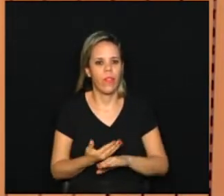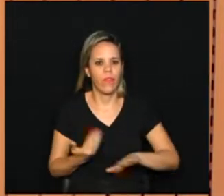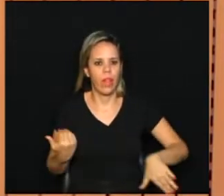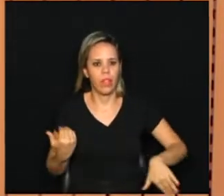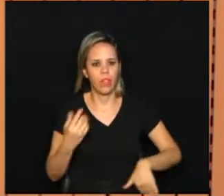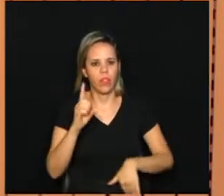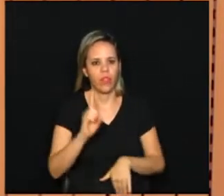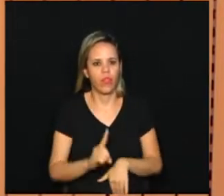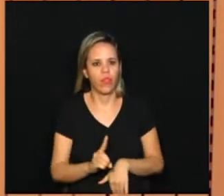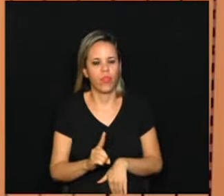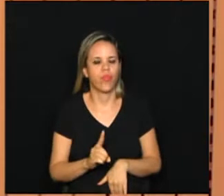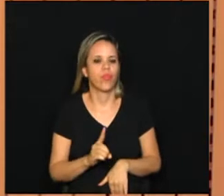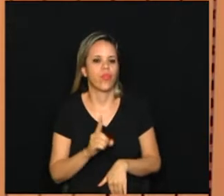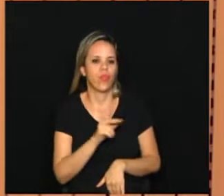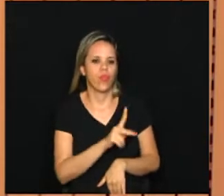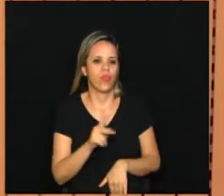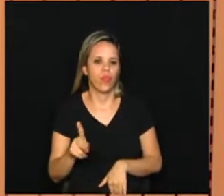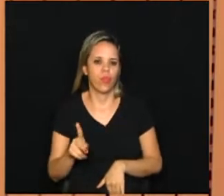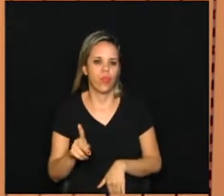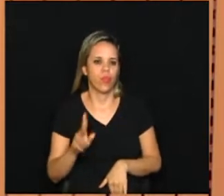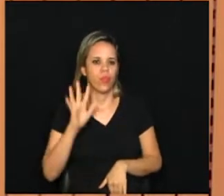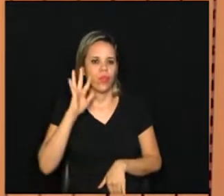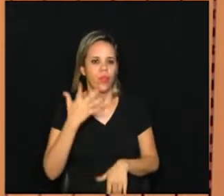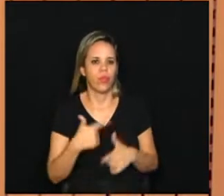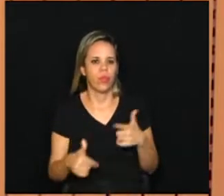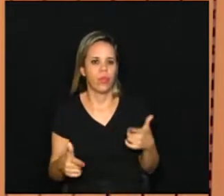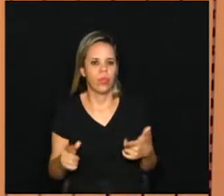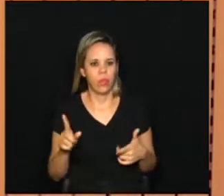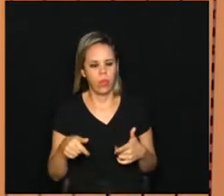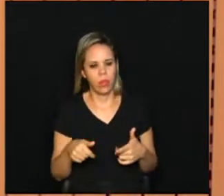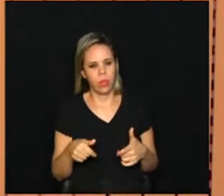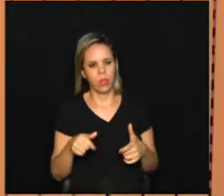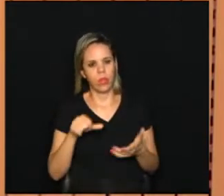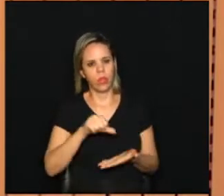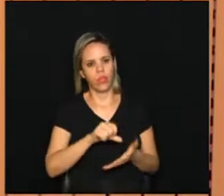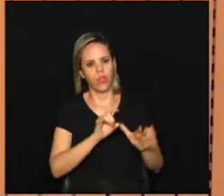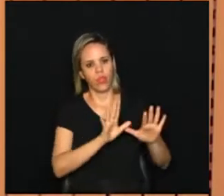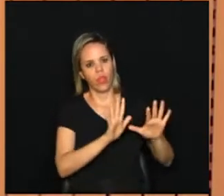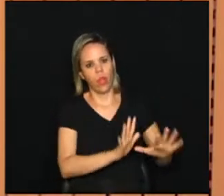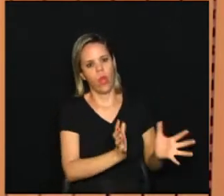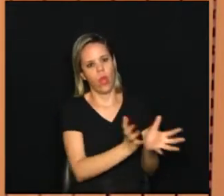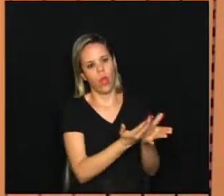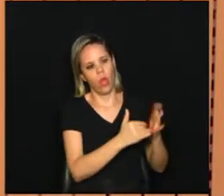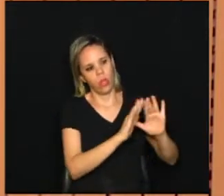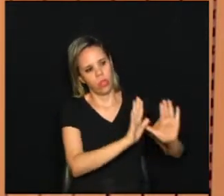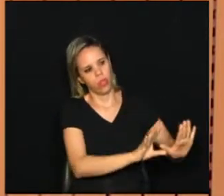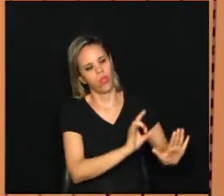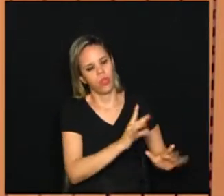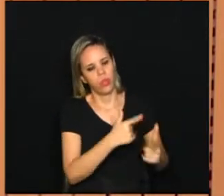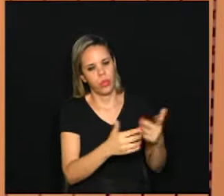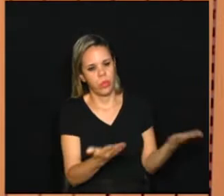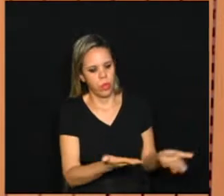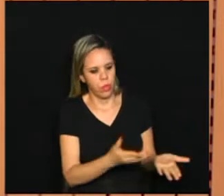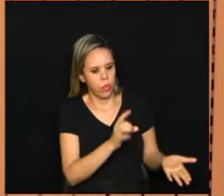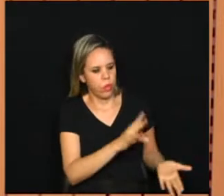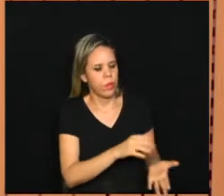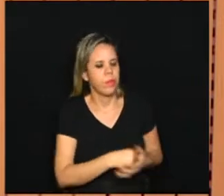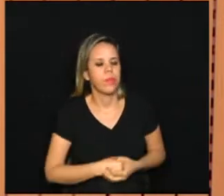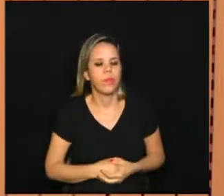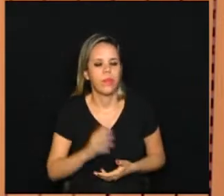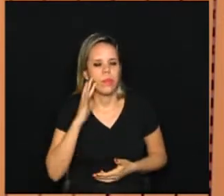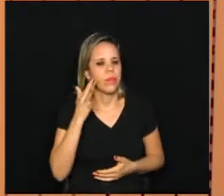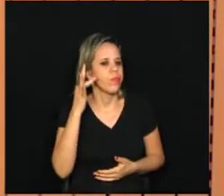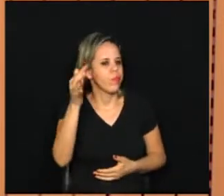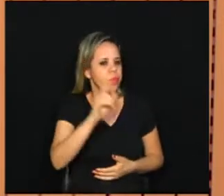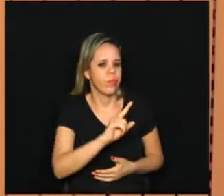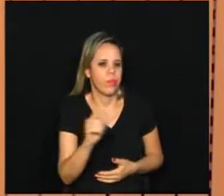diretora e da mediadora, ela resolve um problema que é local, ela resolve o problema daquela escola, neste momento, mas isso não resolve o